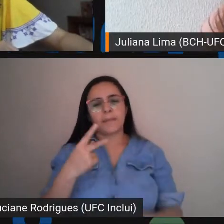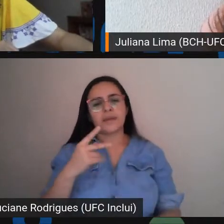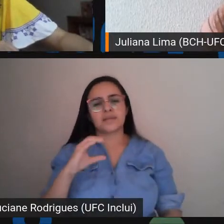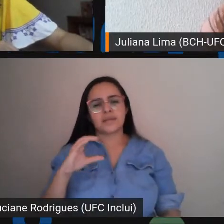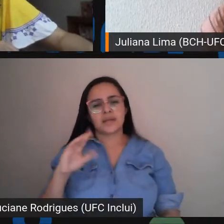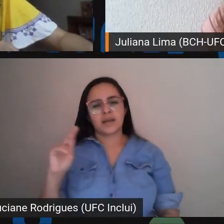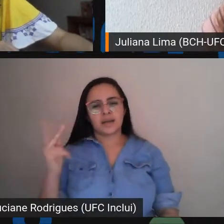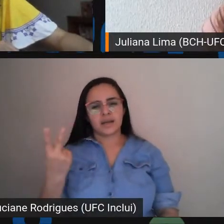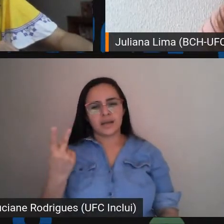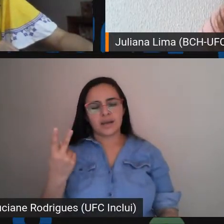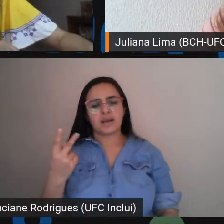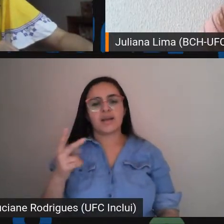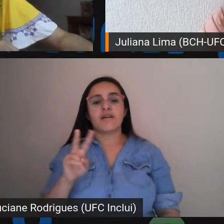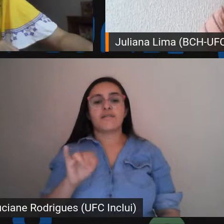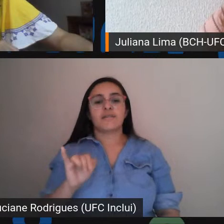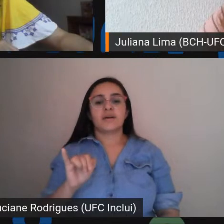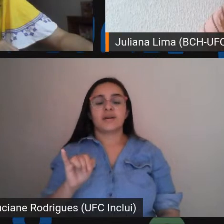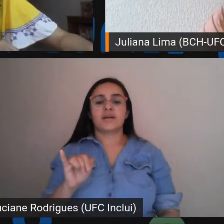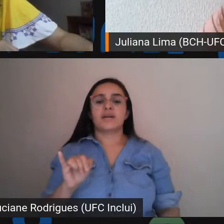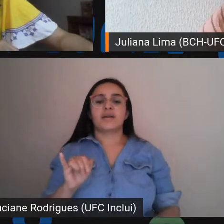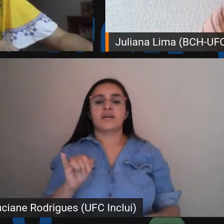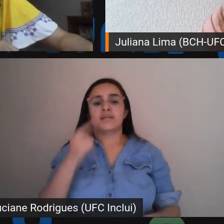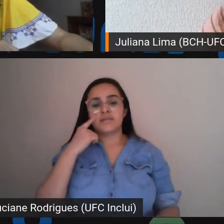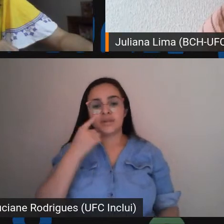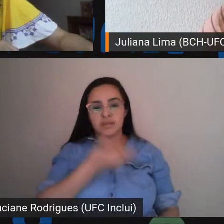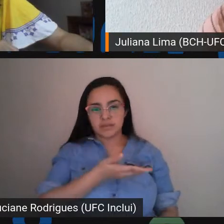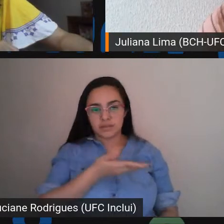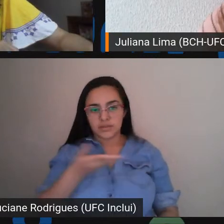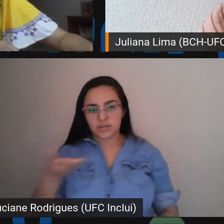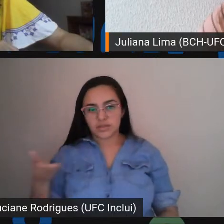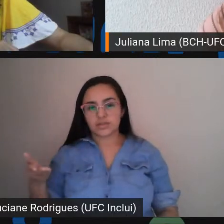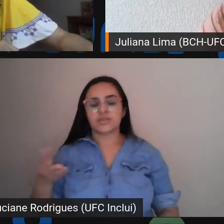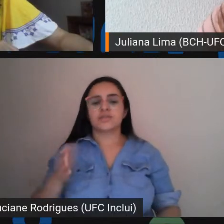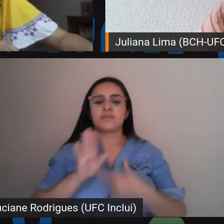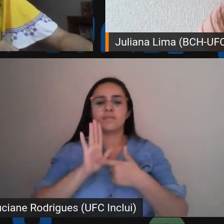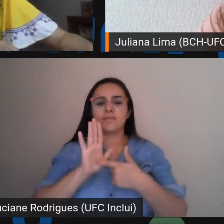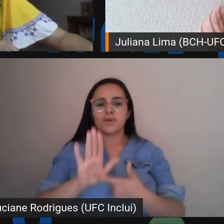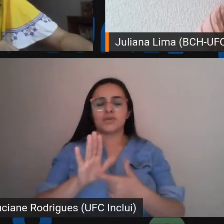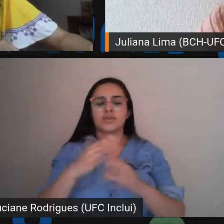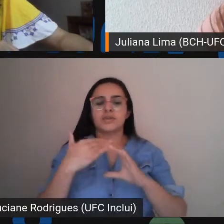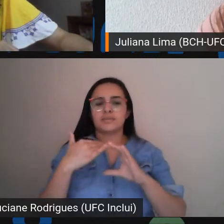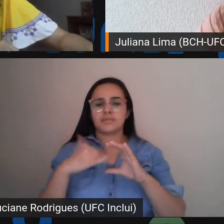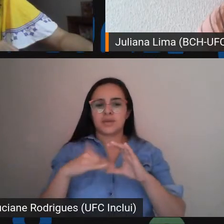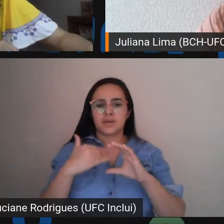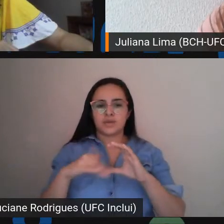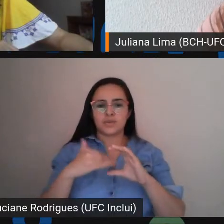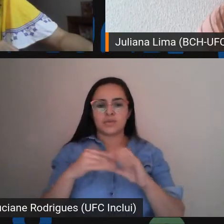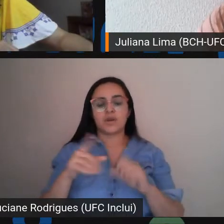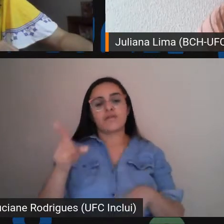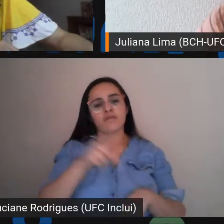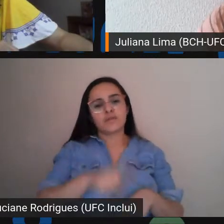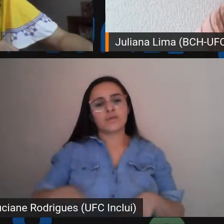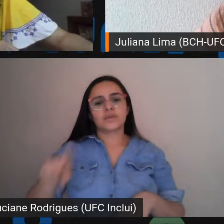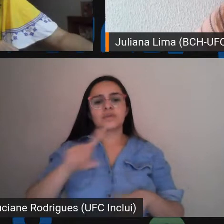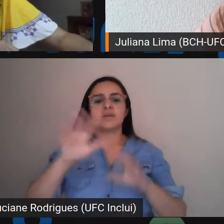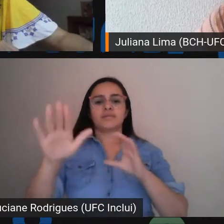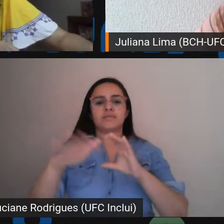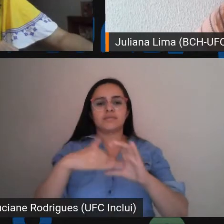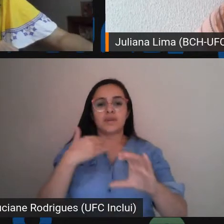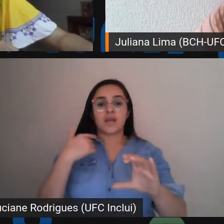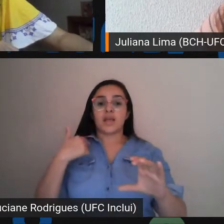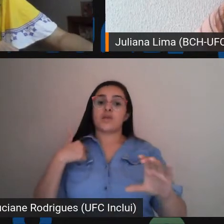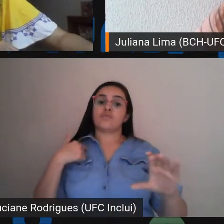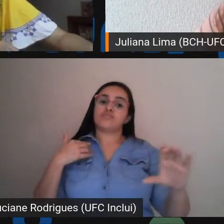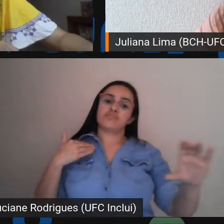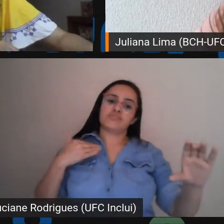atendimento@ufc.br, o Edvander vai colocar passando aí no chat, na tela, tá? Vocês podem enviar e eu encaminho para a professora